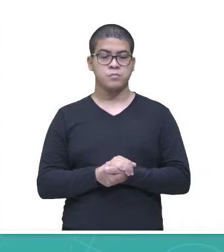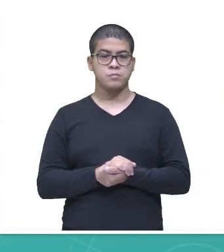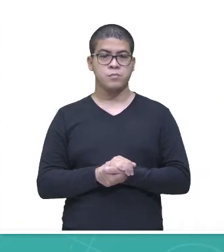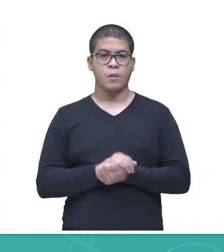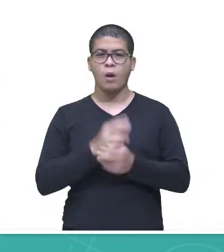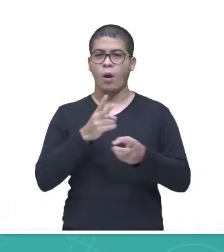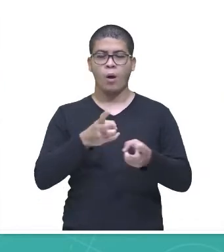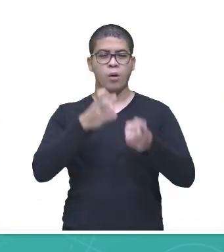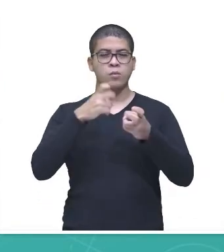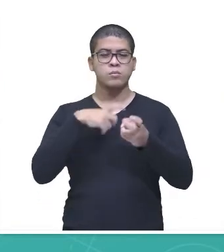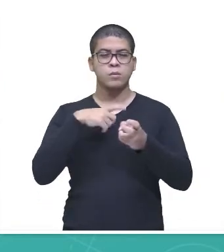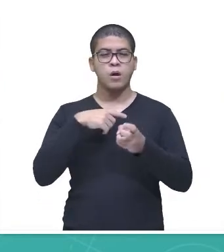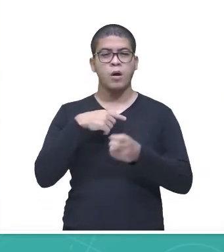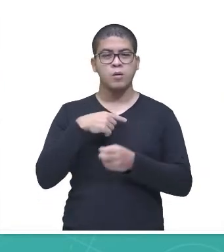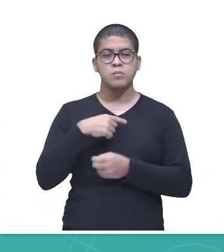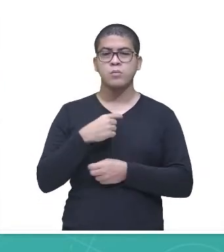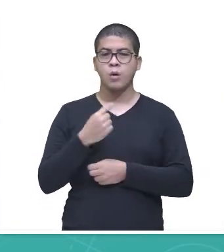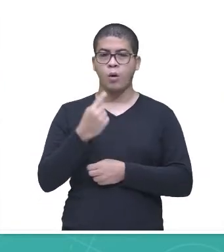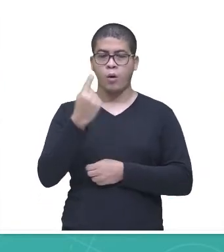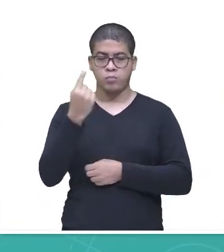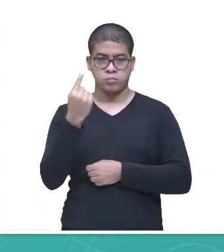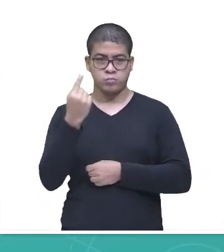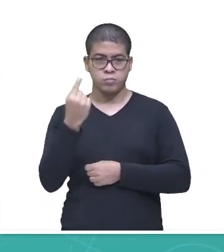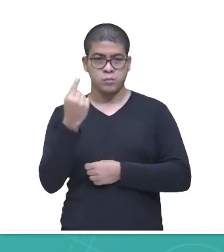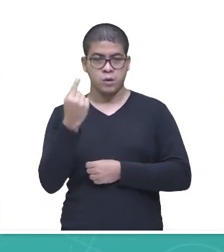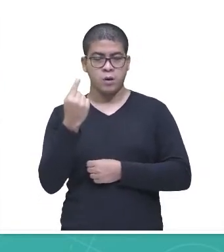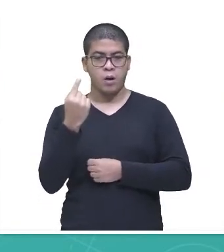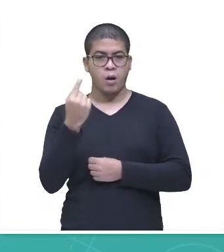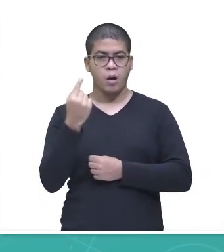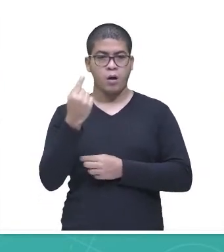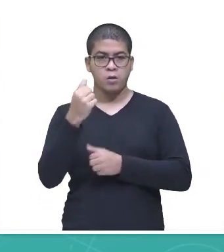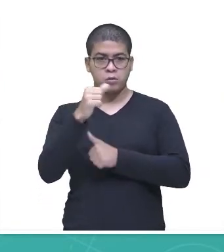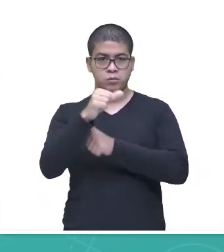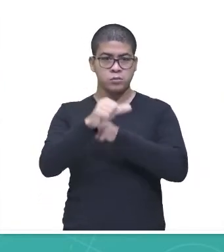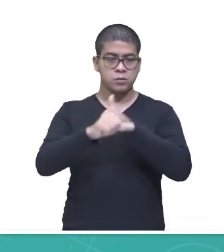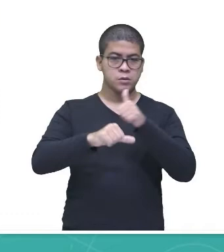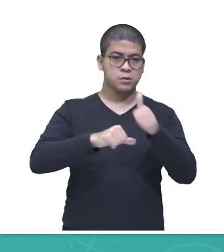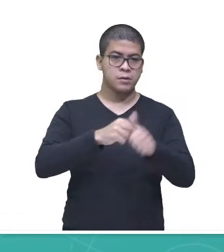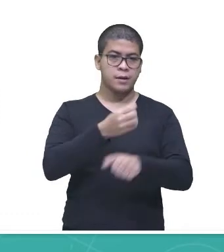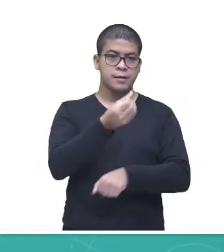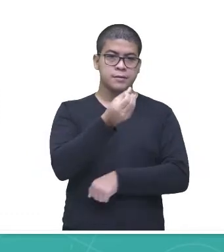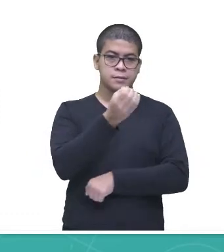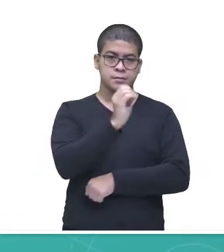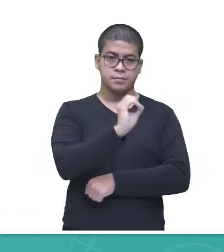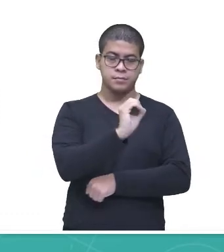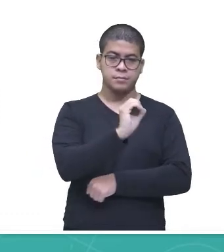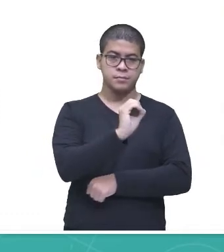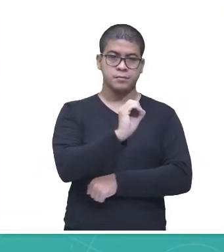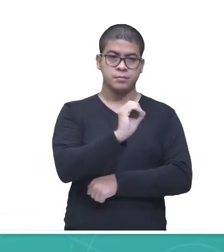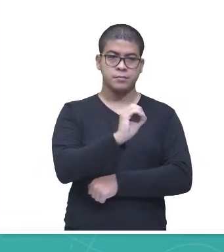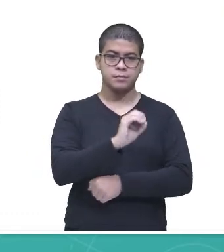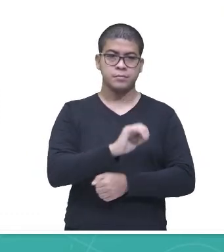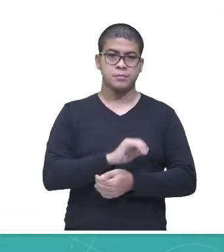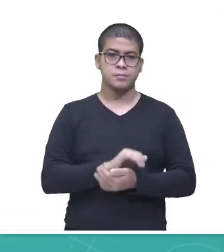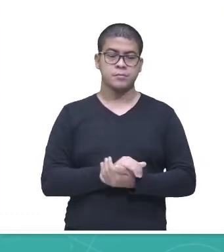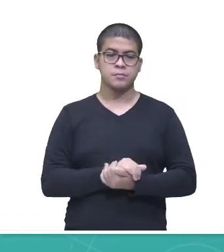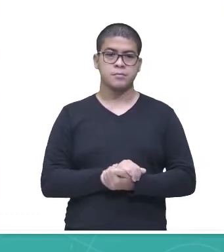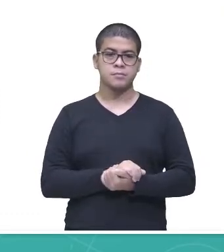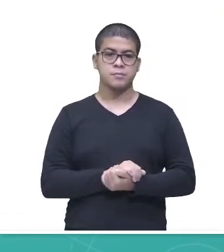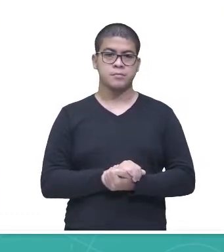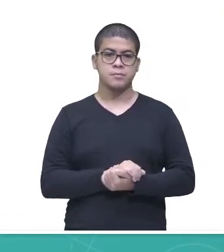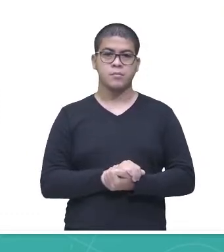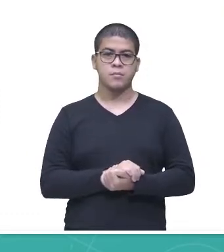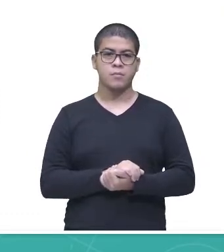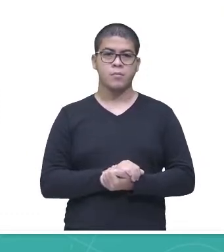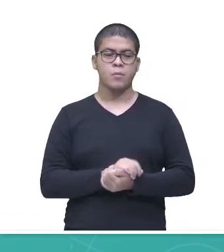Esse 1 grau que a gente pegou, a gente transformou ele em 60 minutos. E o que que a